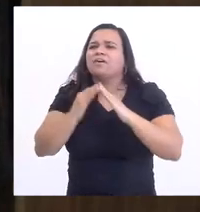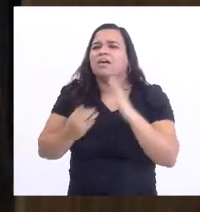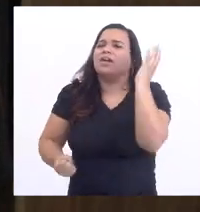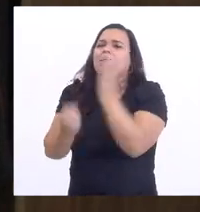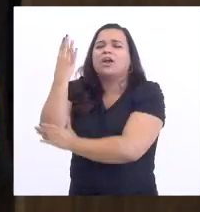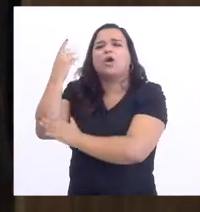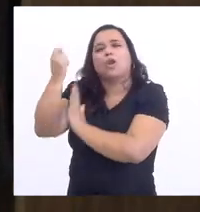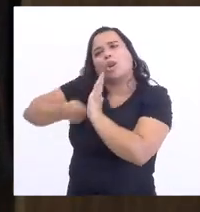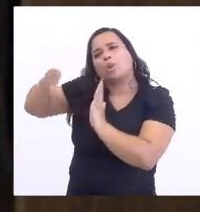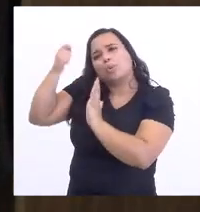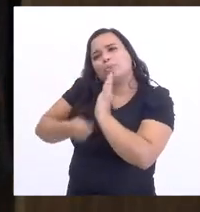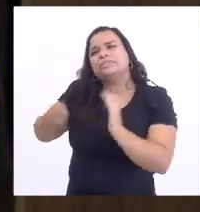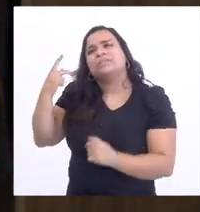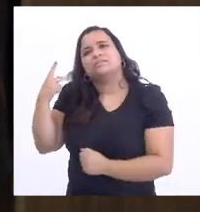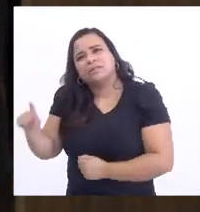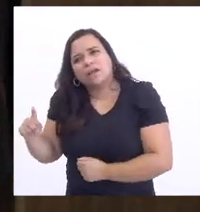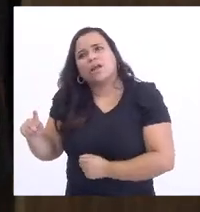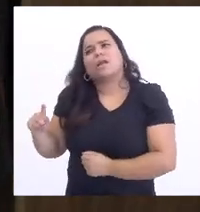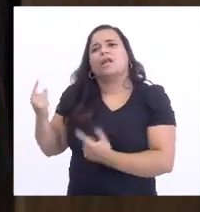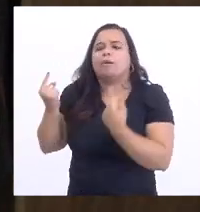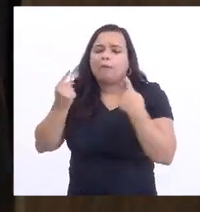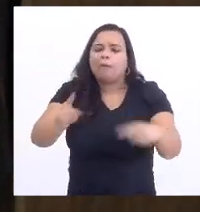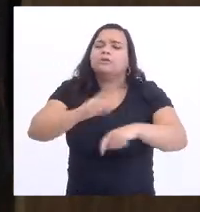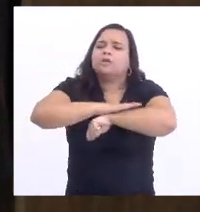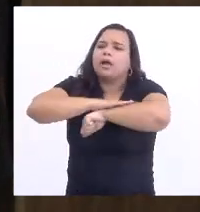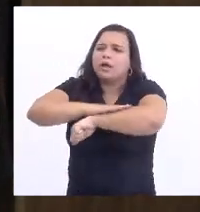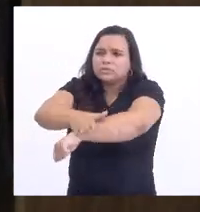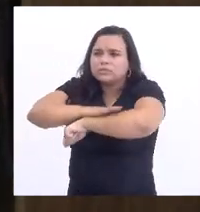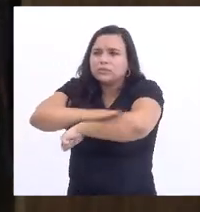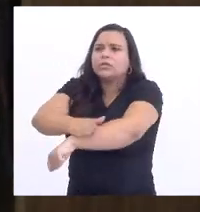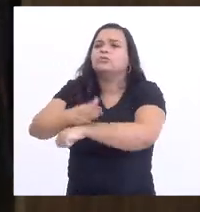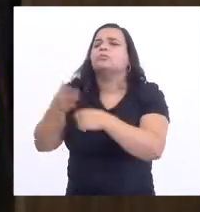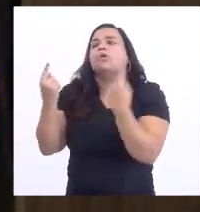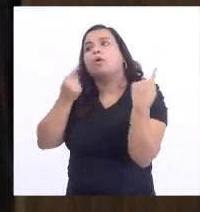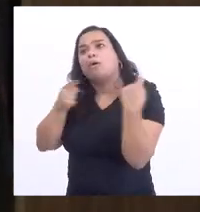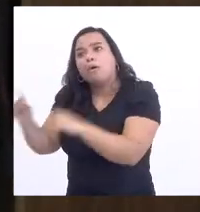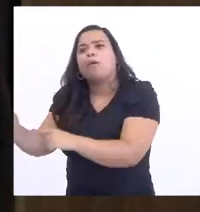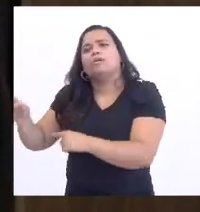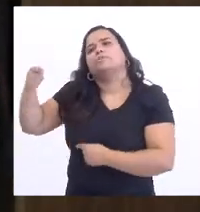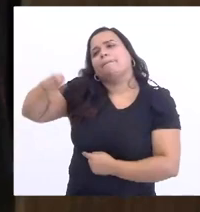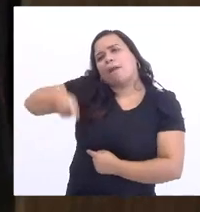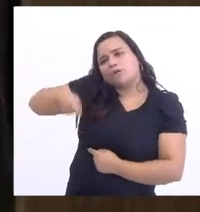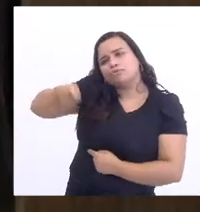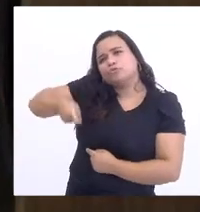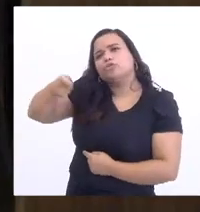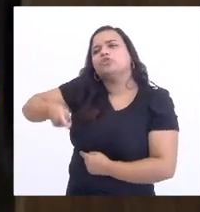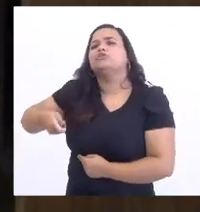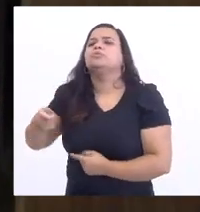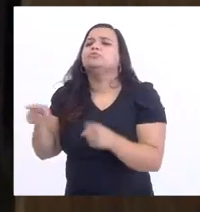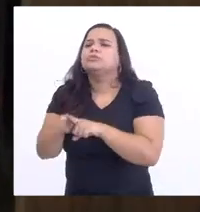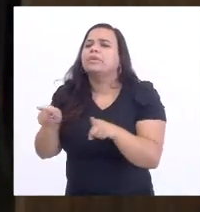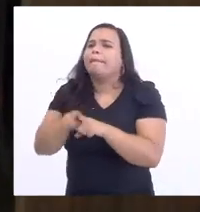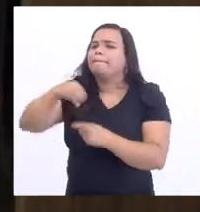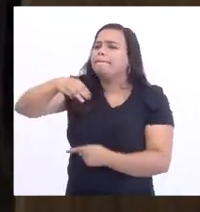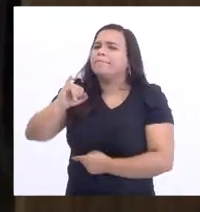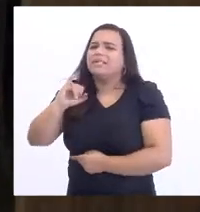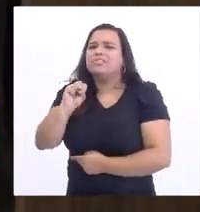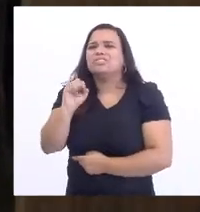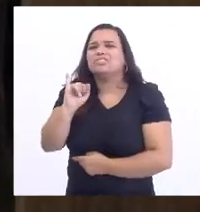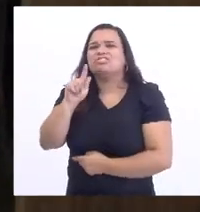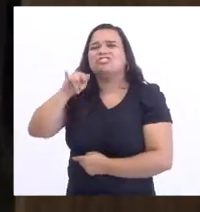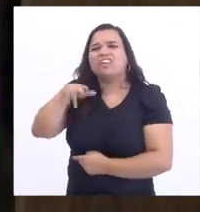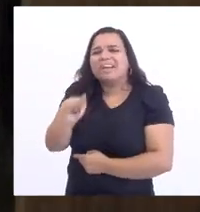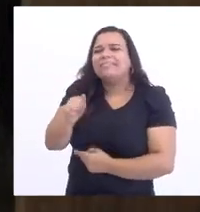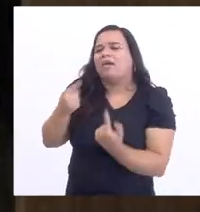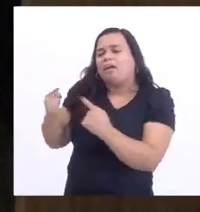luta lutando contra o racismo, contra o machismo, a misoginia e o classismo. Então, senhor presidente, gostaria